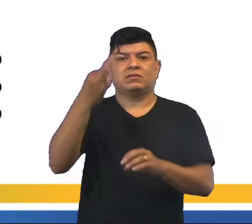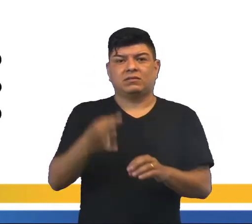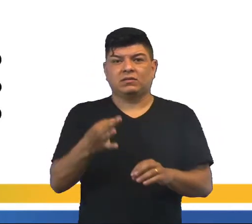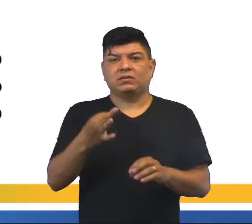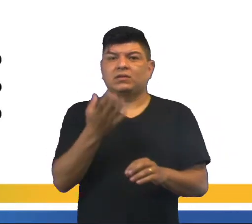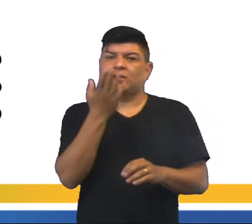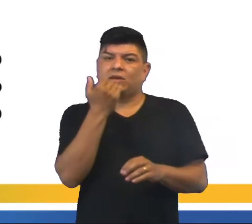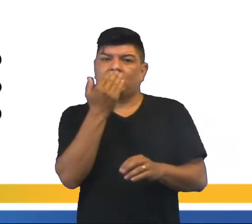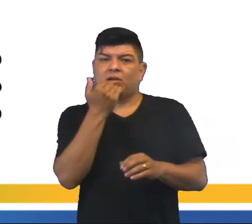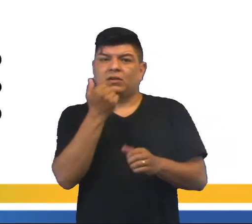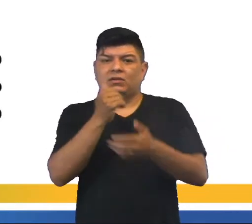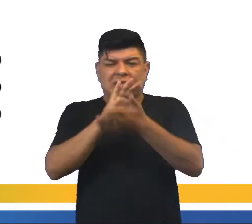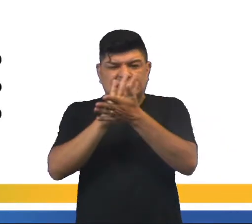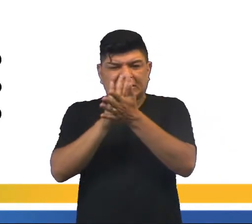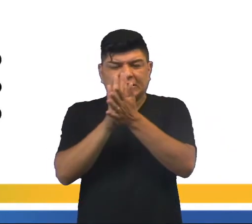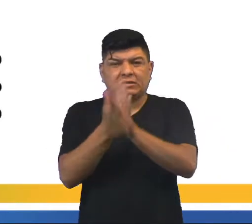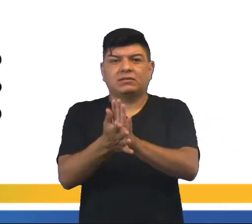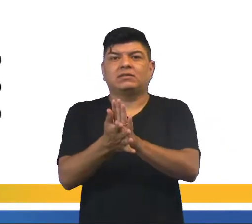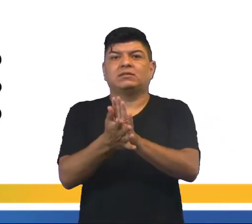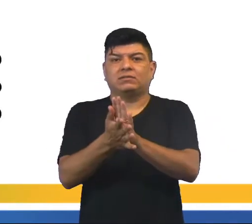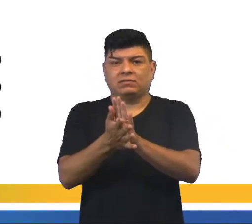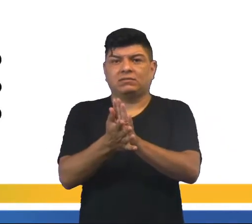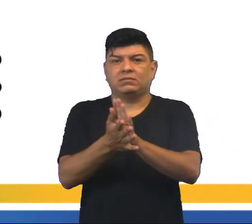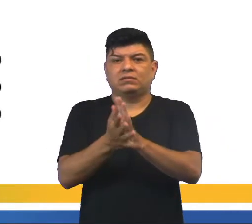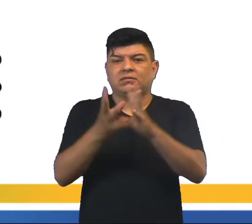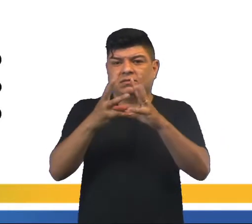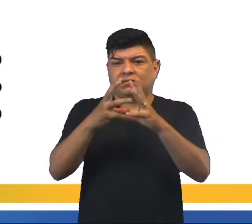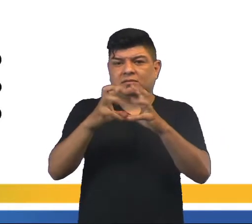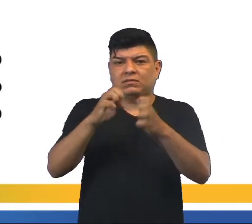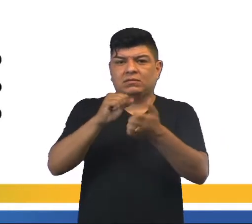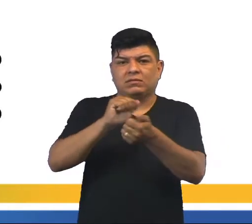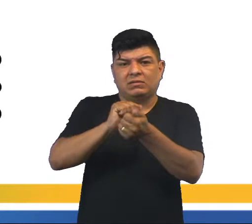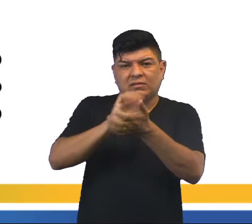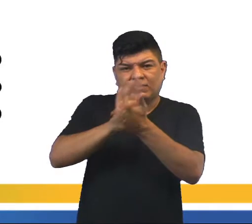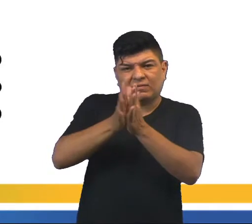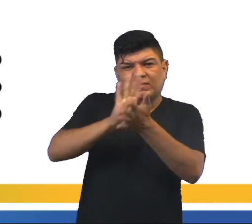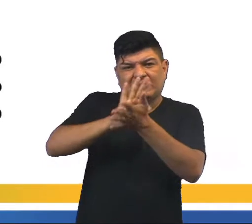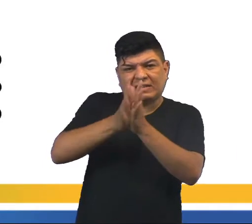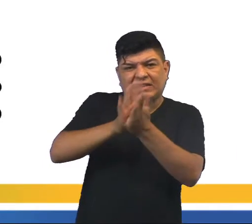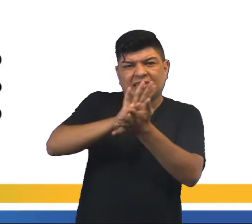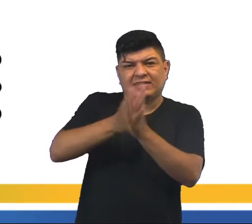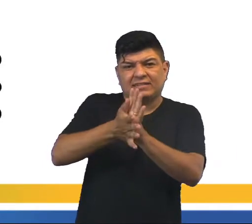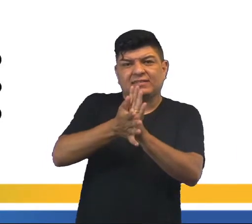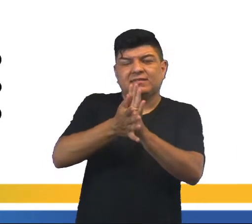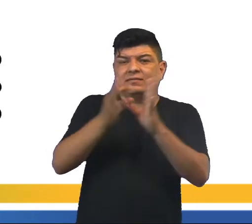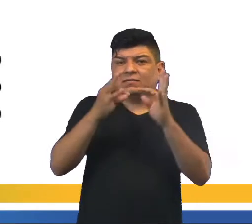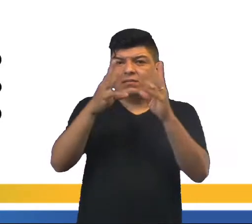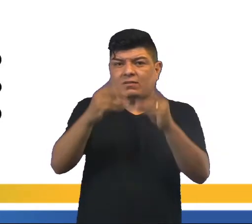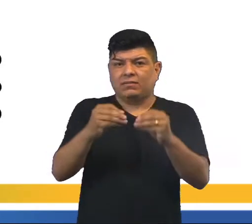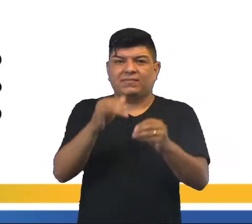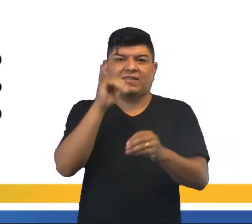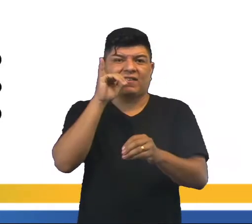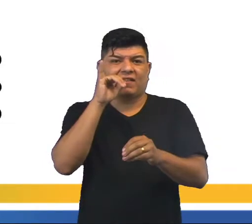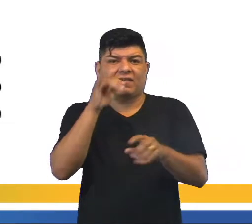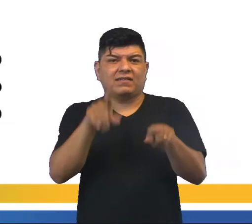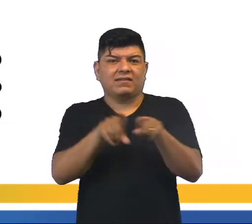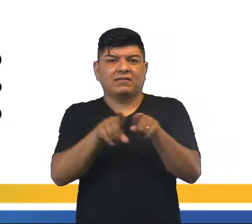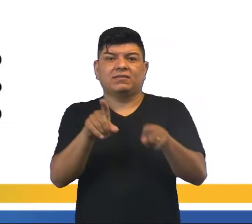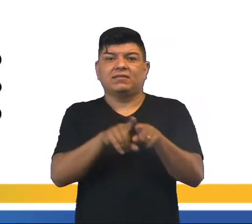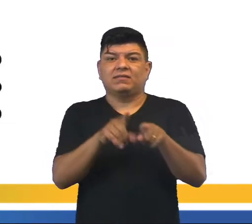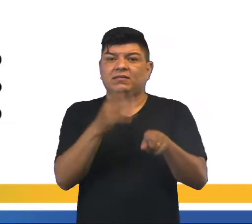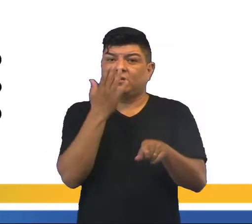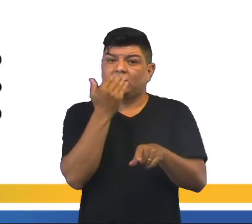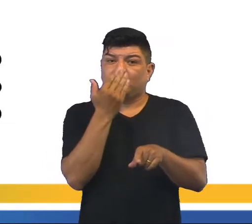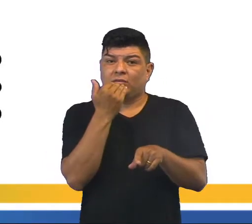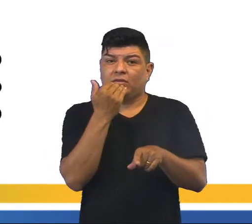alimento seja rasgado, amassado e triturado. Além da atuação dos dentes, o alimento na